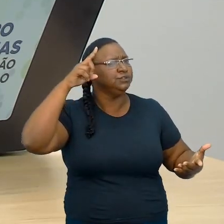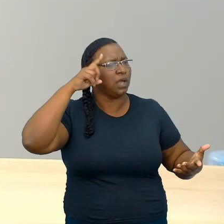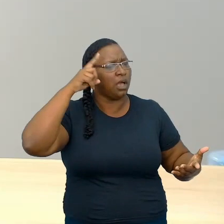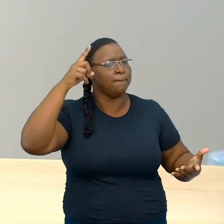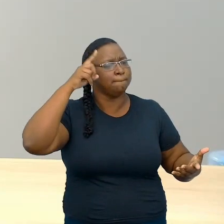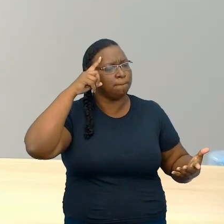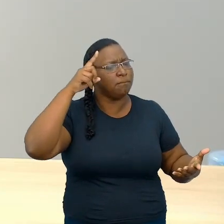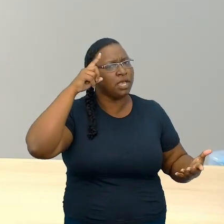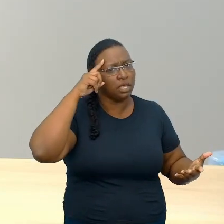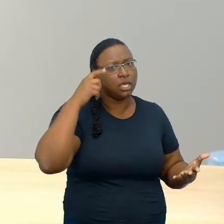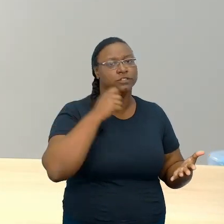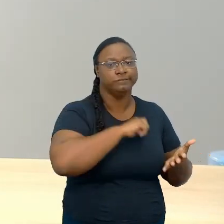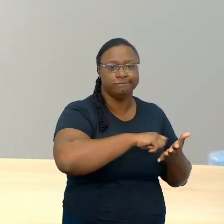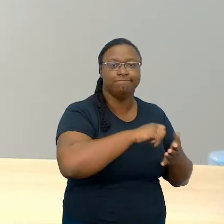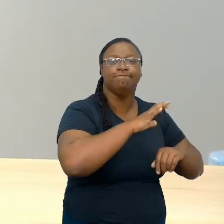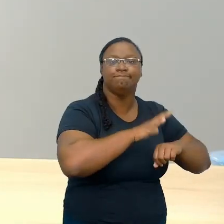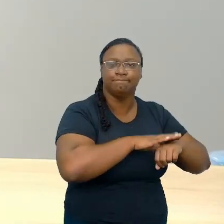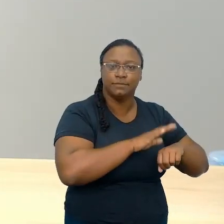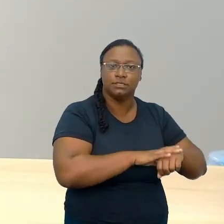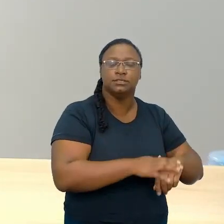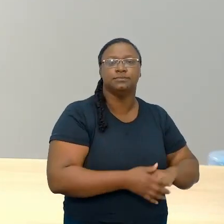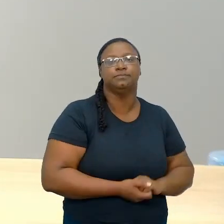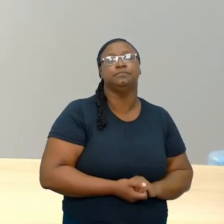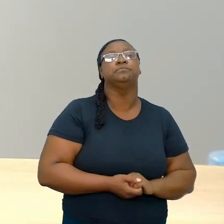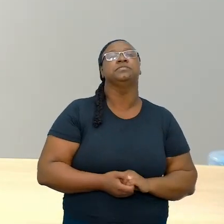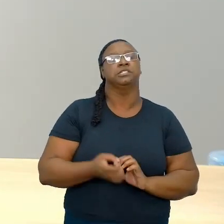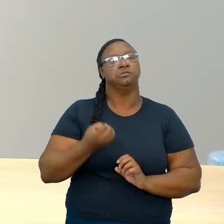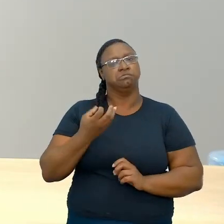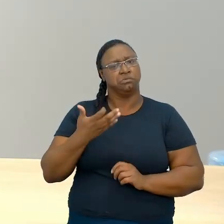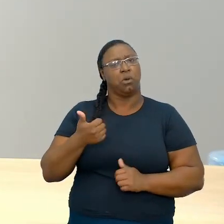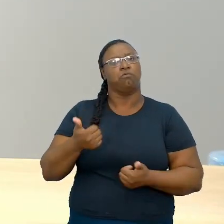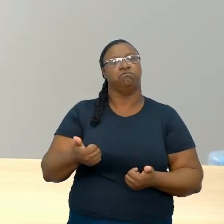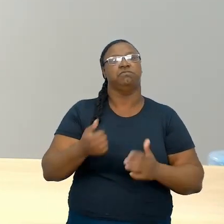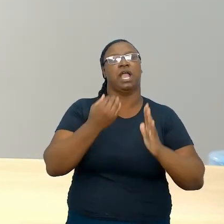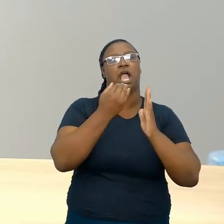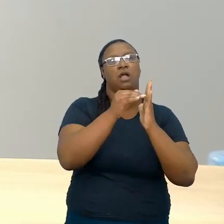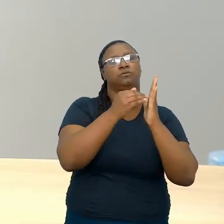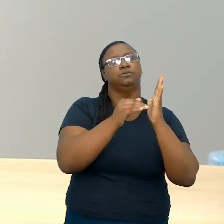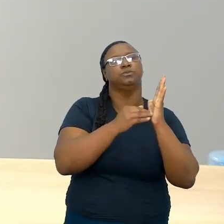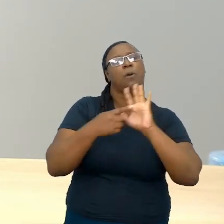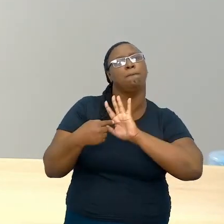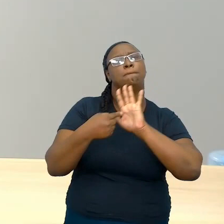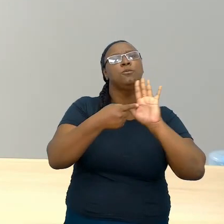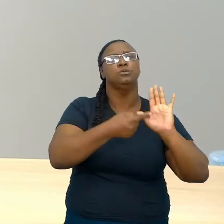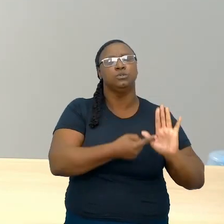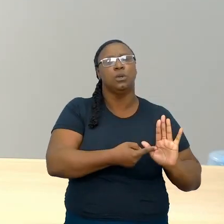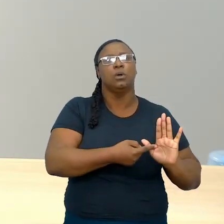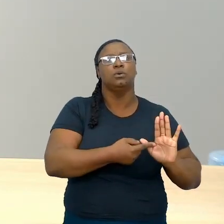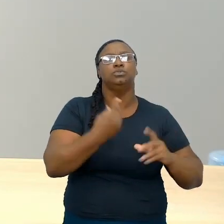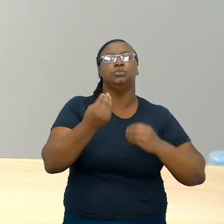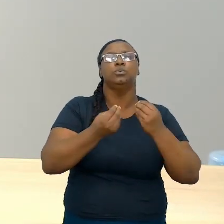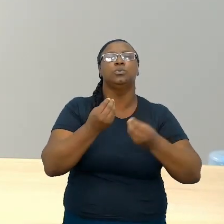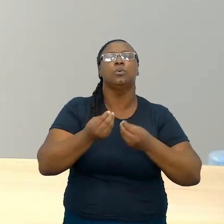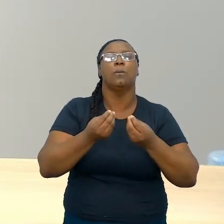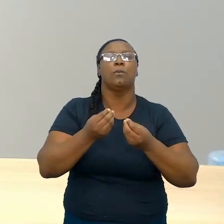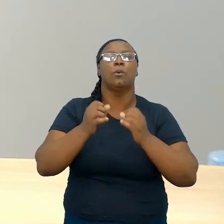Bom, o Marcelo trouxe aí essa estrutura e ele trouxe um bom exemplo, né? Ele trouxe um exemplo de como você pode sugerir